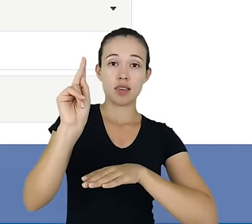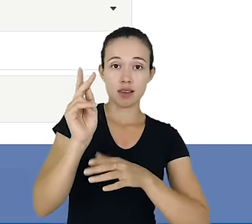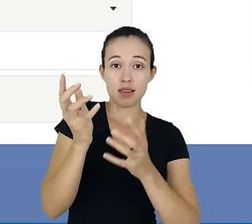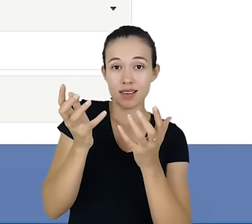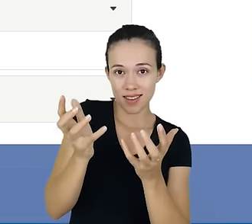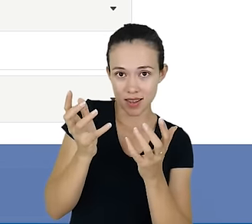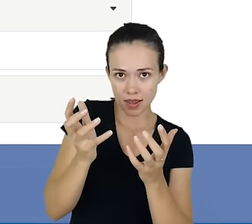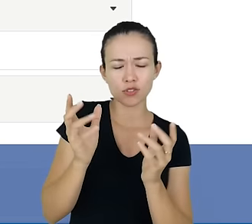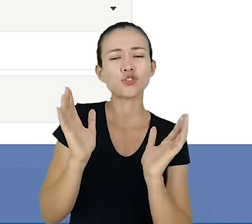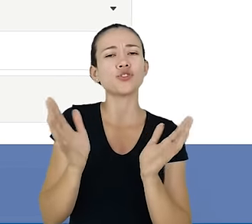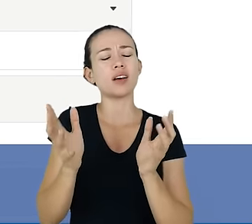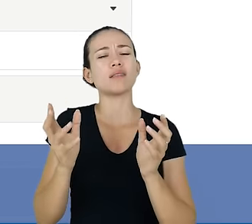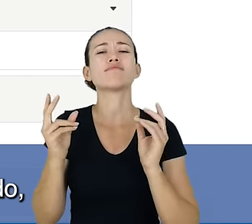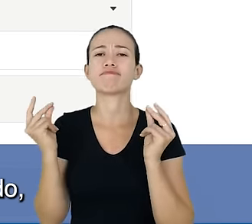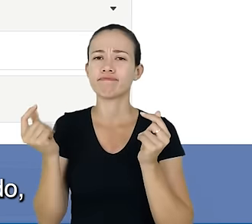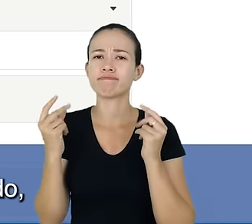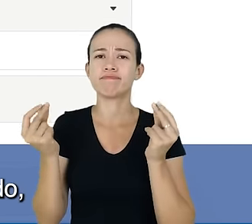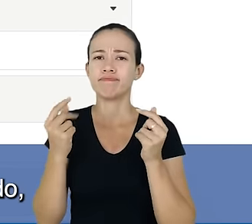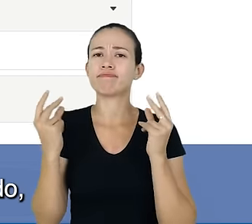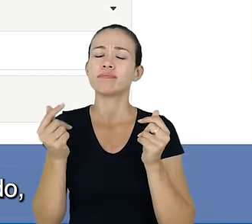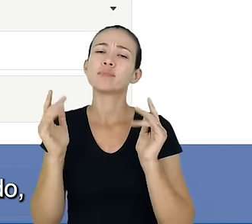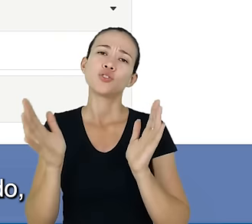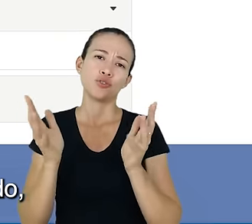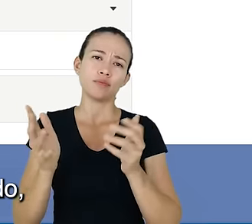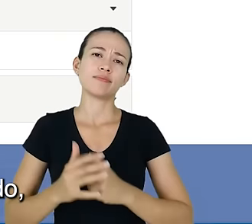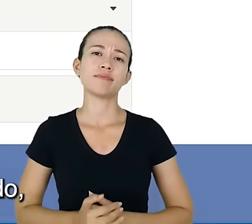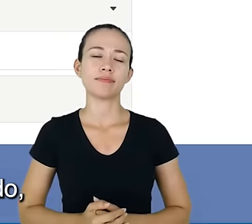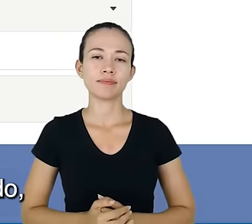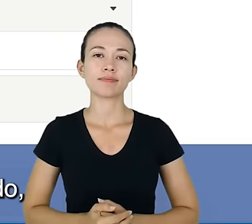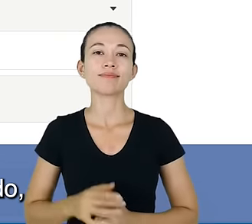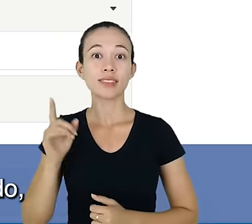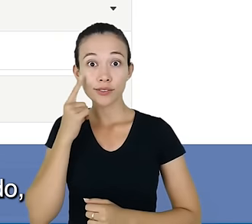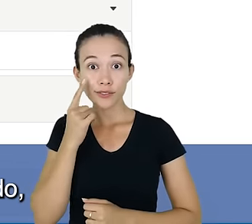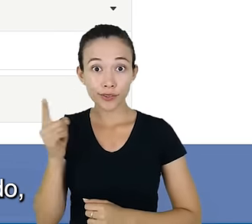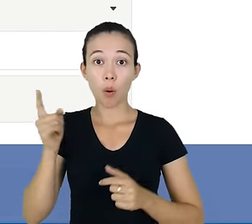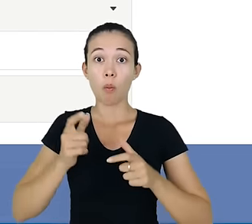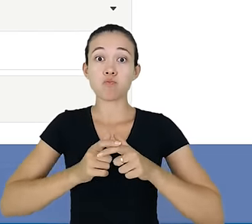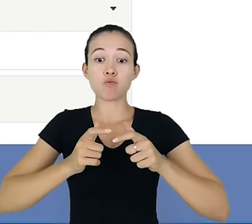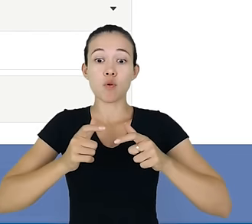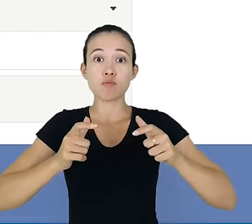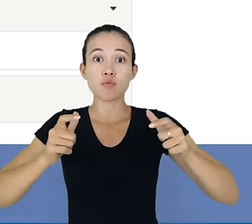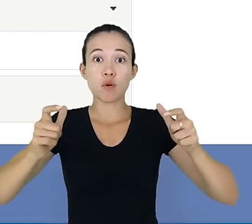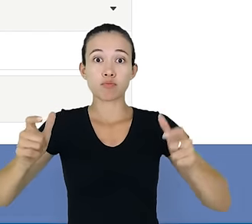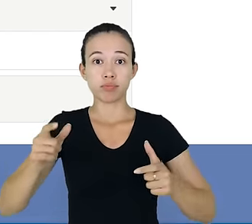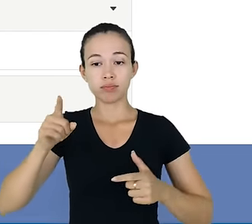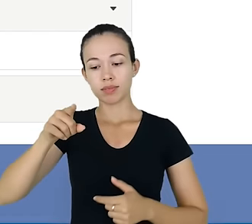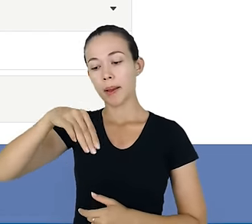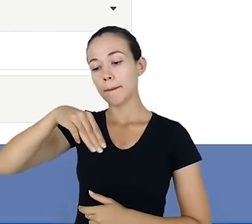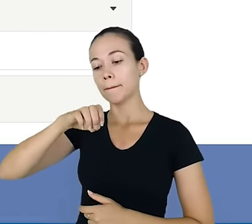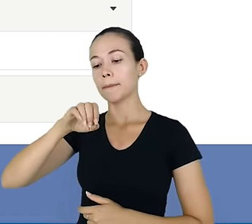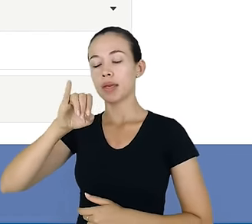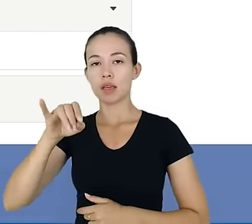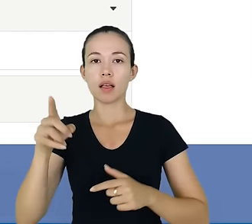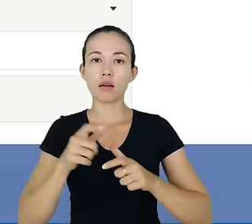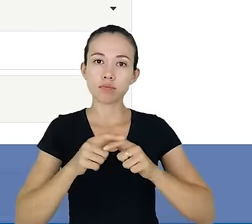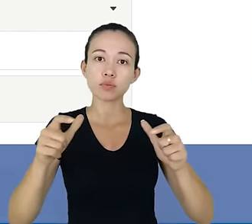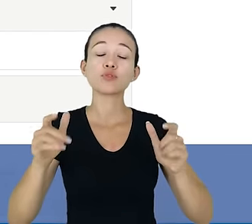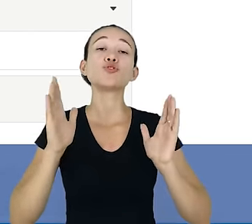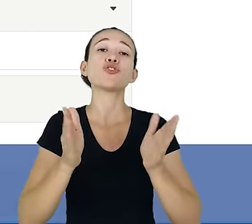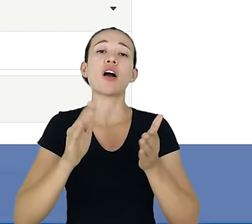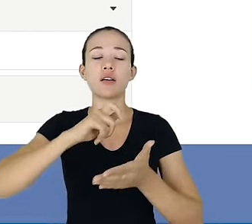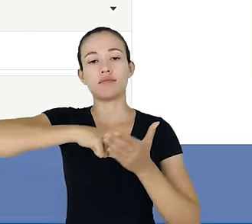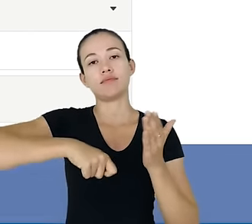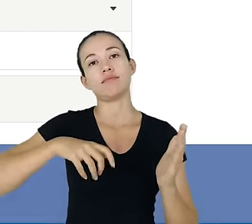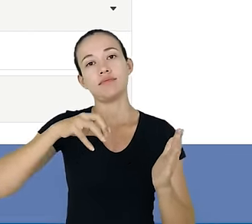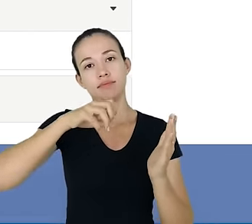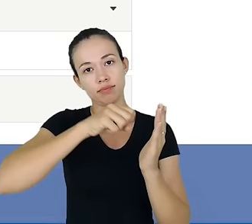esses me mei eles acabaram num momento crescendo então eles já estão credenciados já estão cadastrados na cfas e